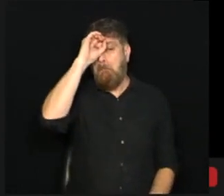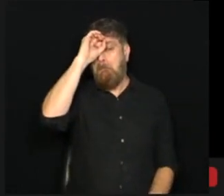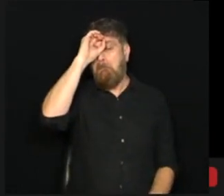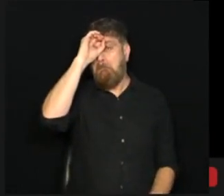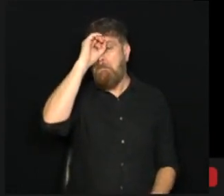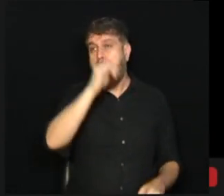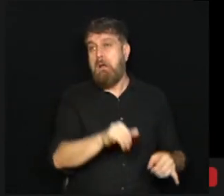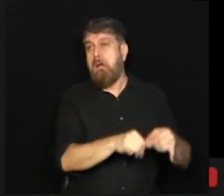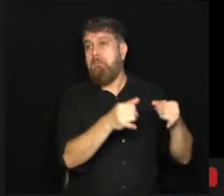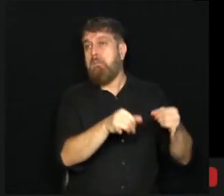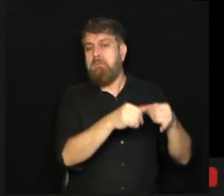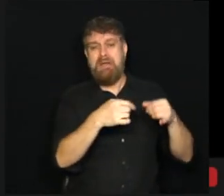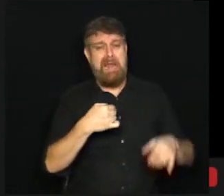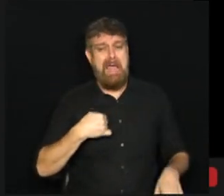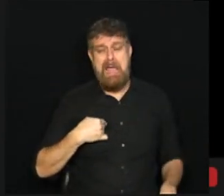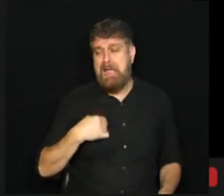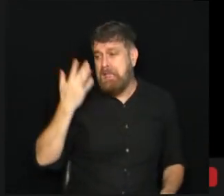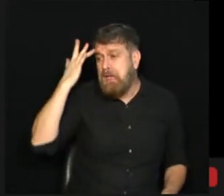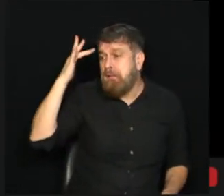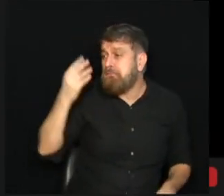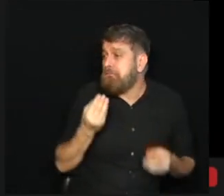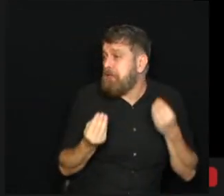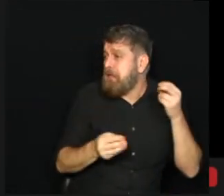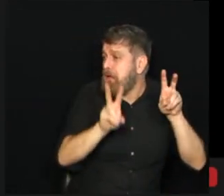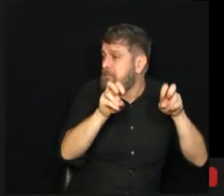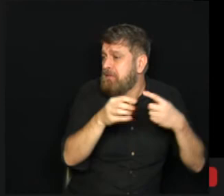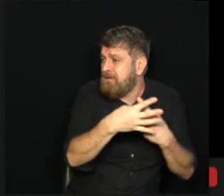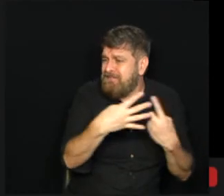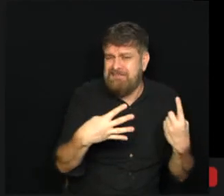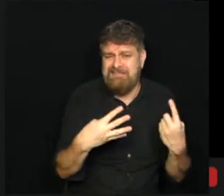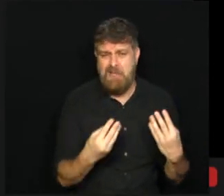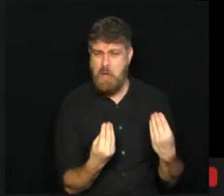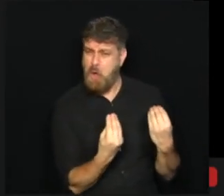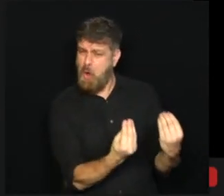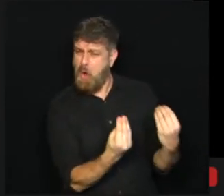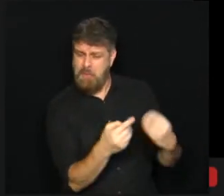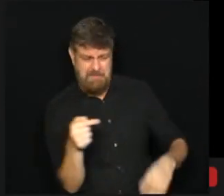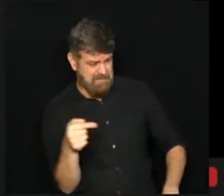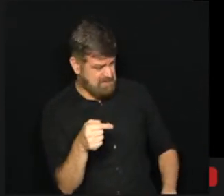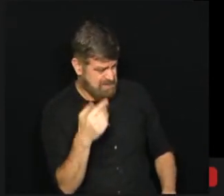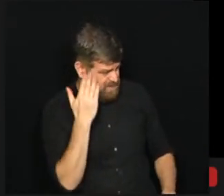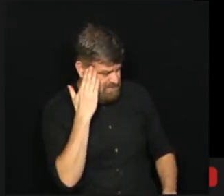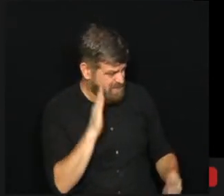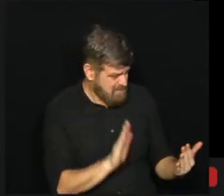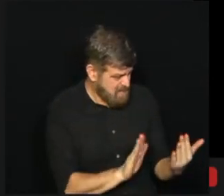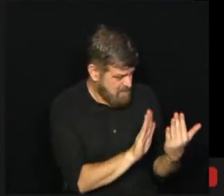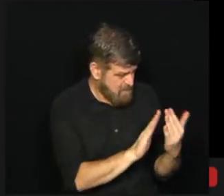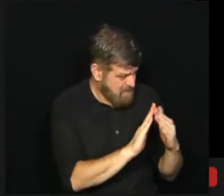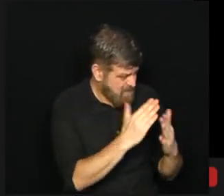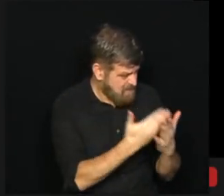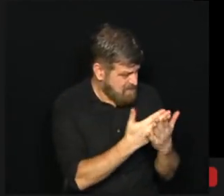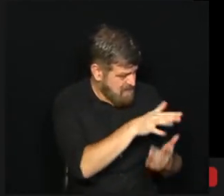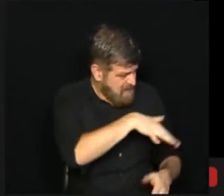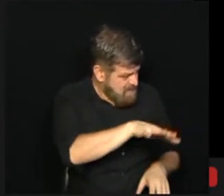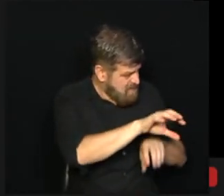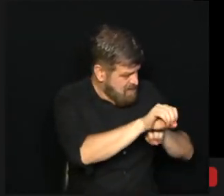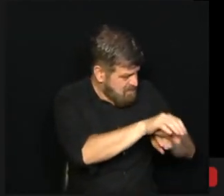são preparadas para enfrentar o tema. Se nós não prepararmos para enfrentar o tema na escola, na